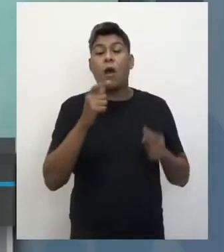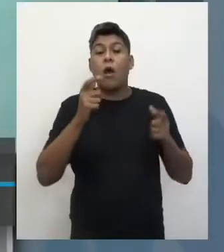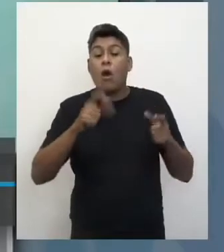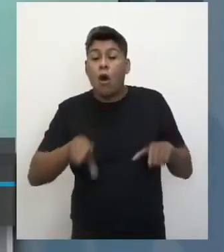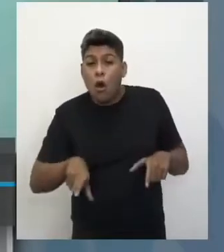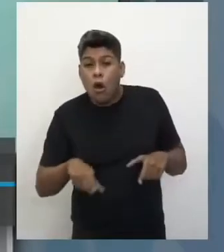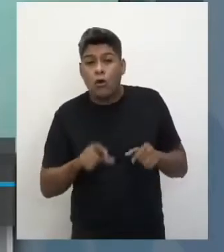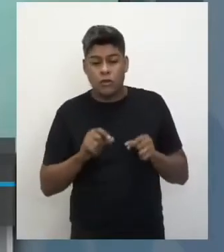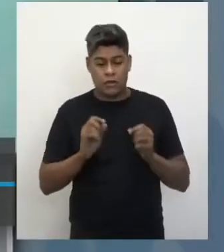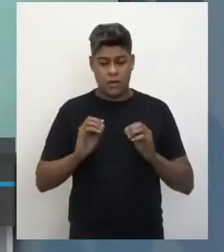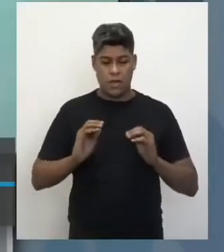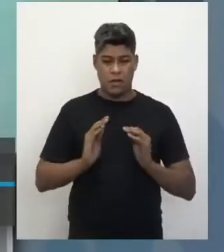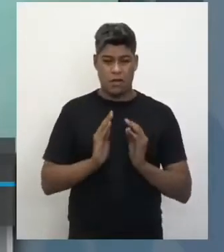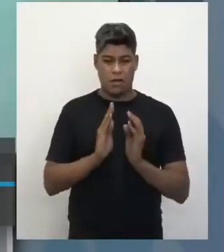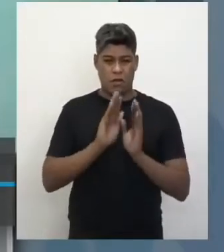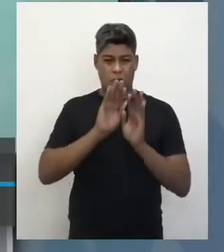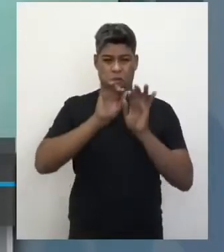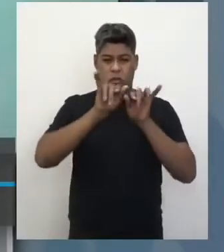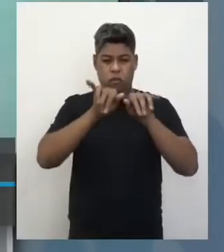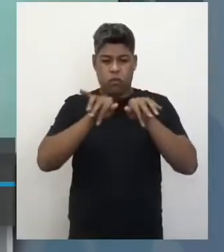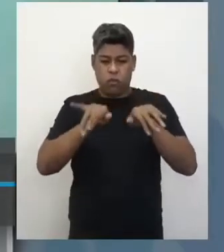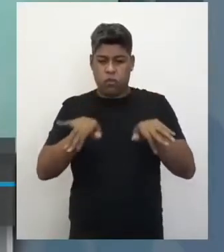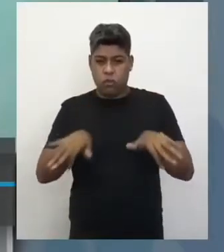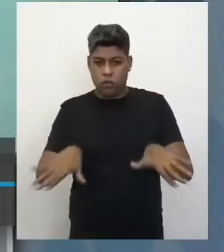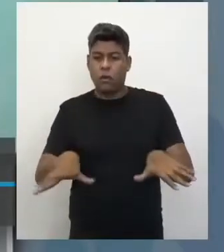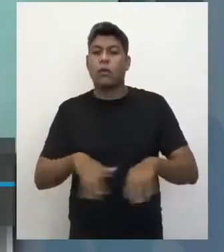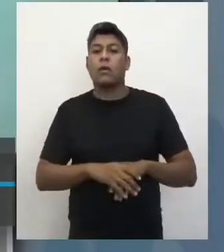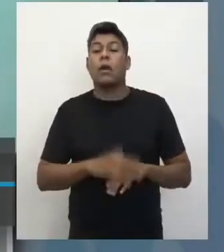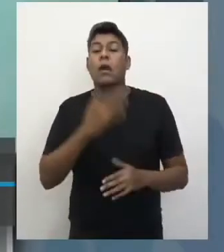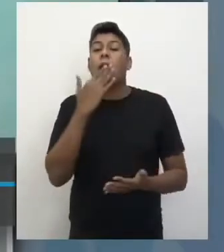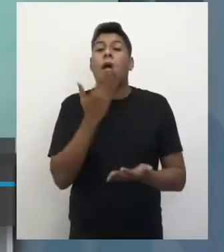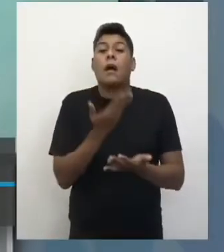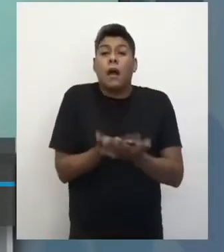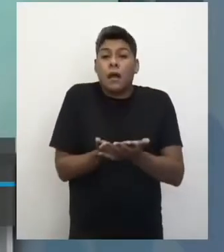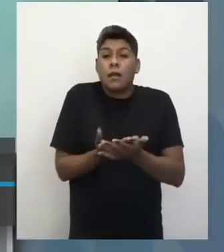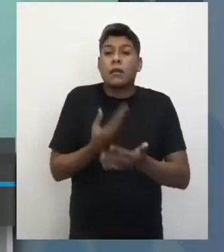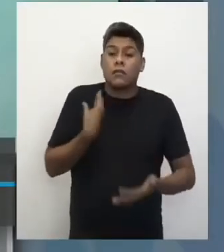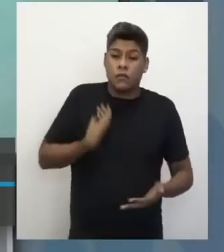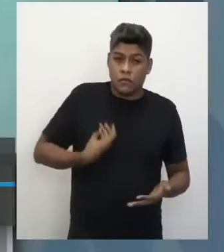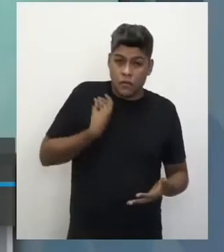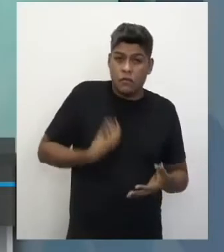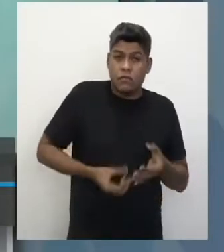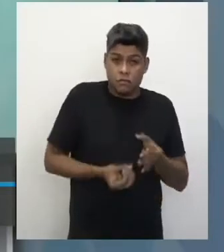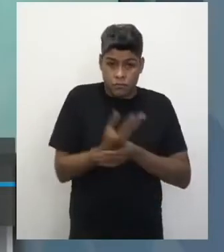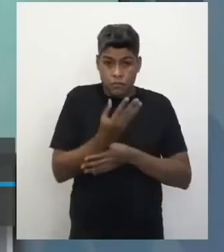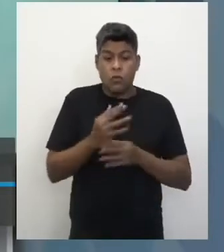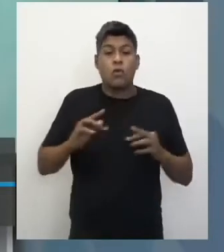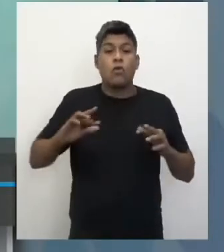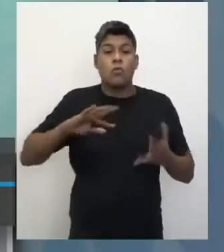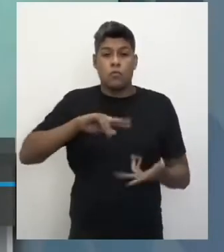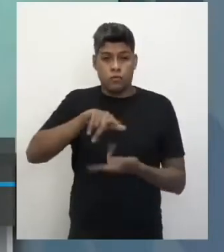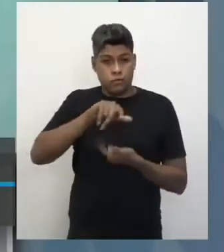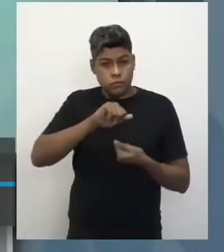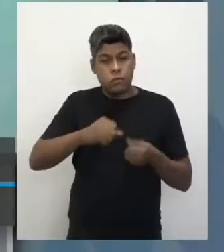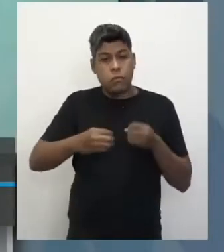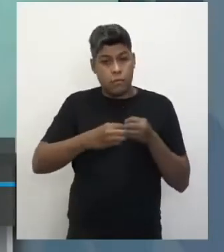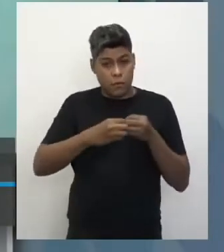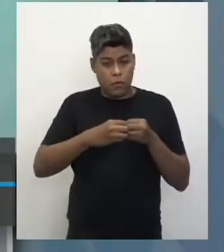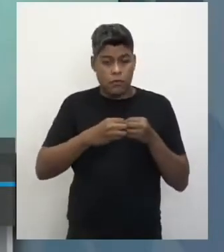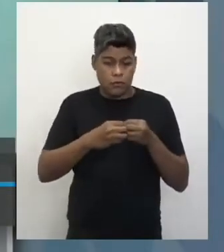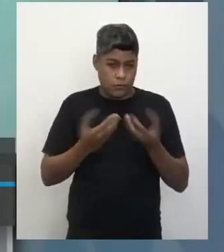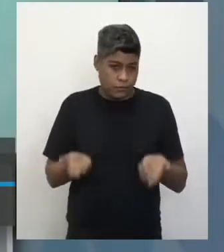que vivem, né, em regiões, e acredita-se que foi o primeiro ser vivo aí que surgiu na face da Terra, ou pelo menos muito próximo do primeiro ser